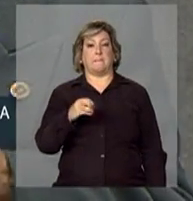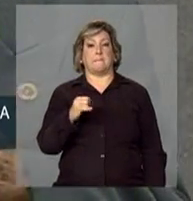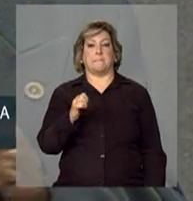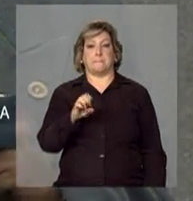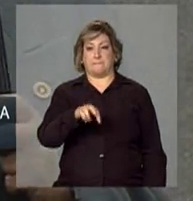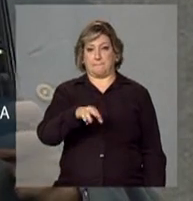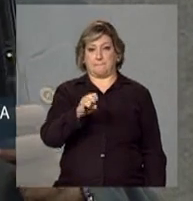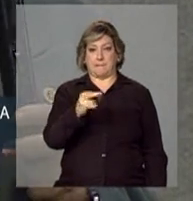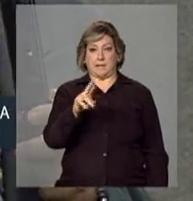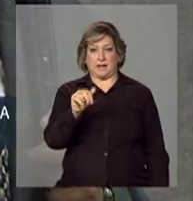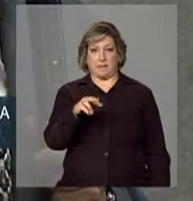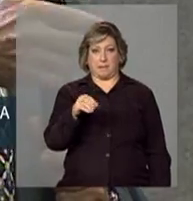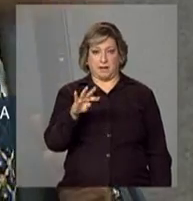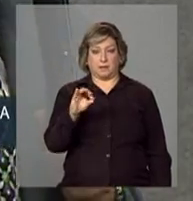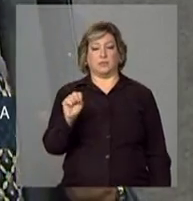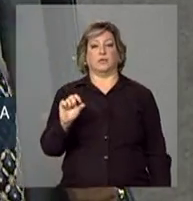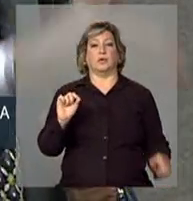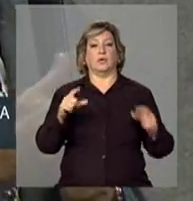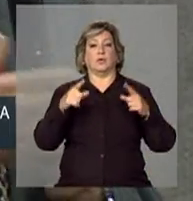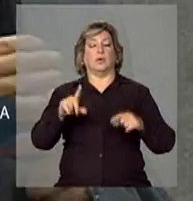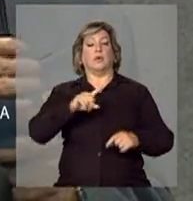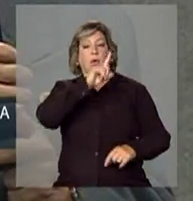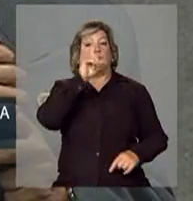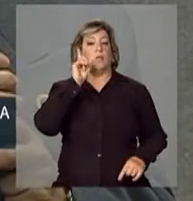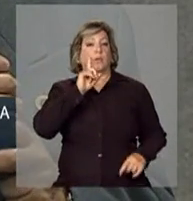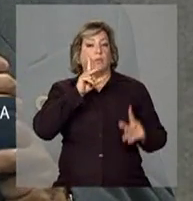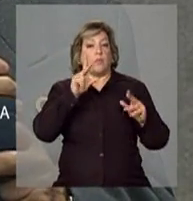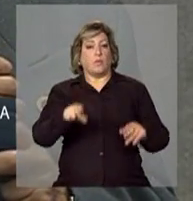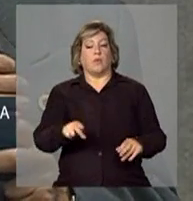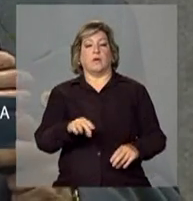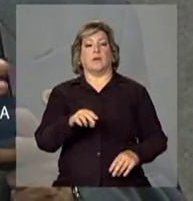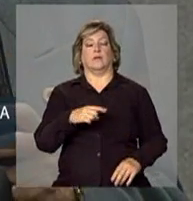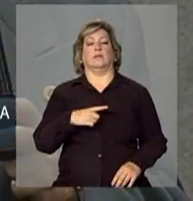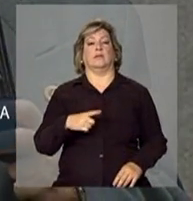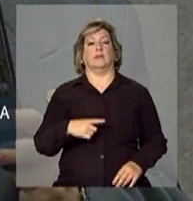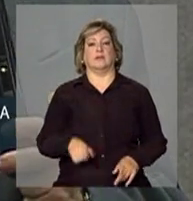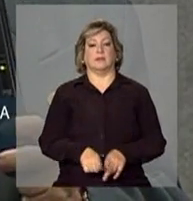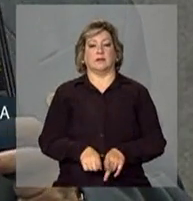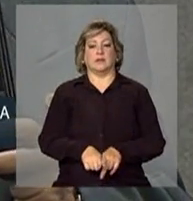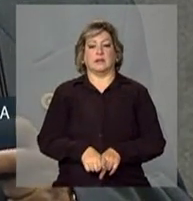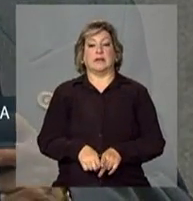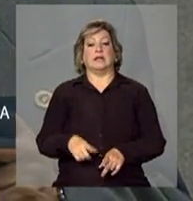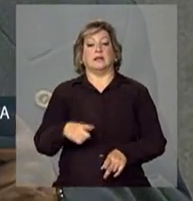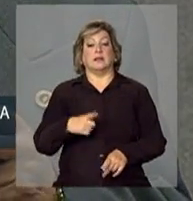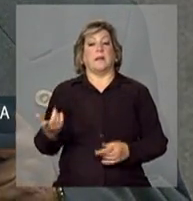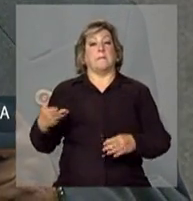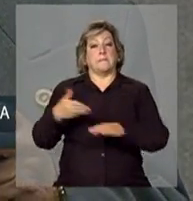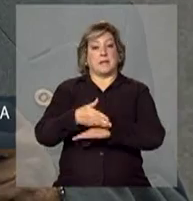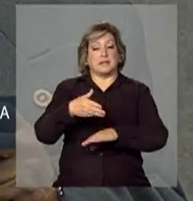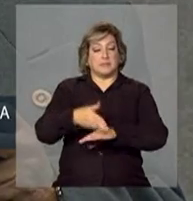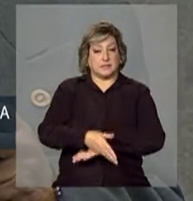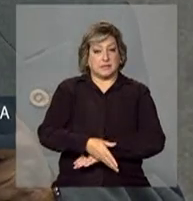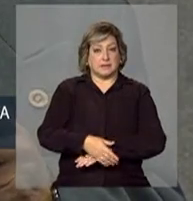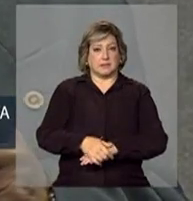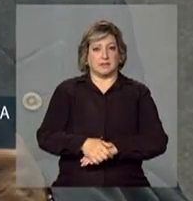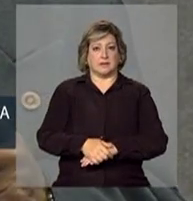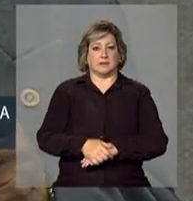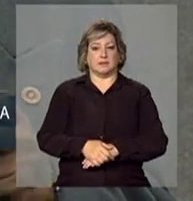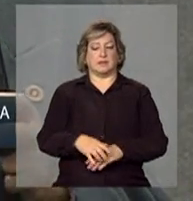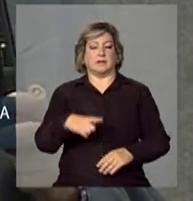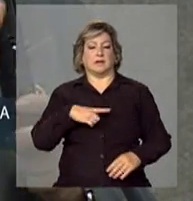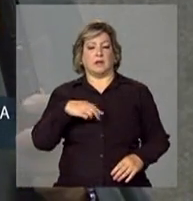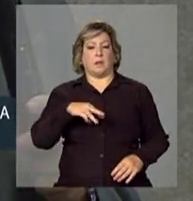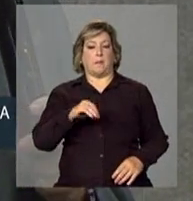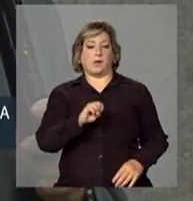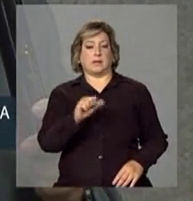da forma da escola de tortura dos americanos do Canal de Panamá. E tem a participação do Mossad,